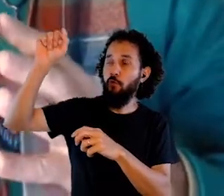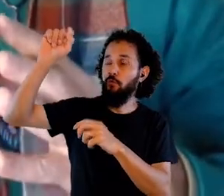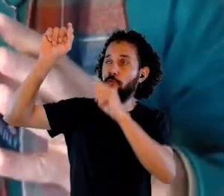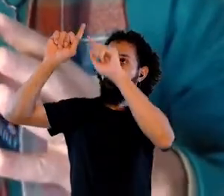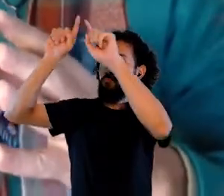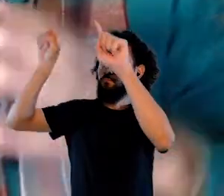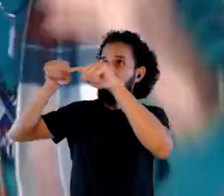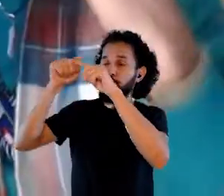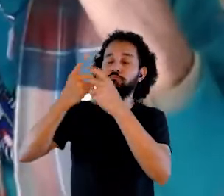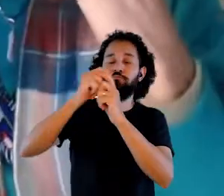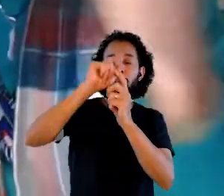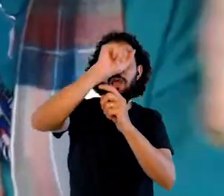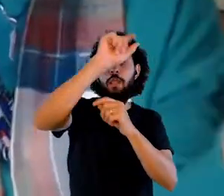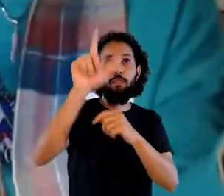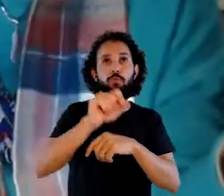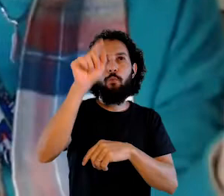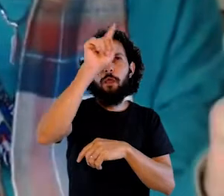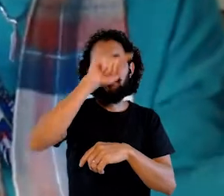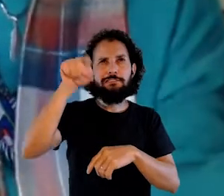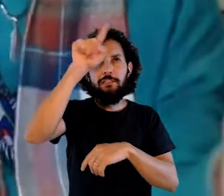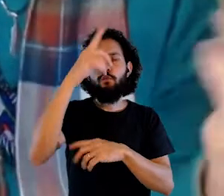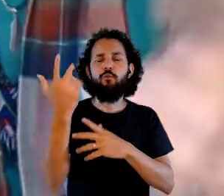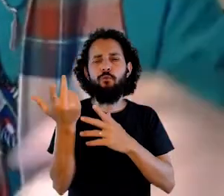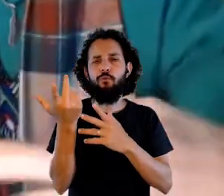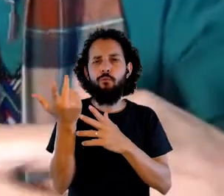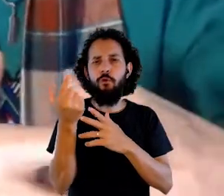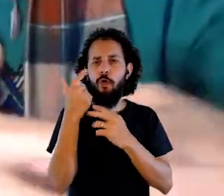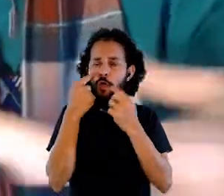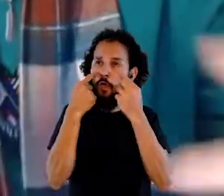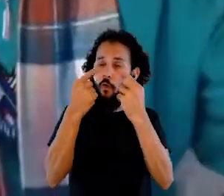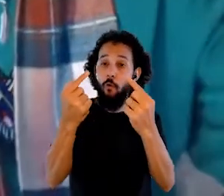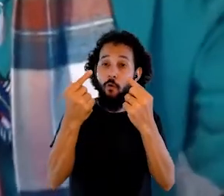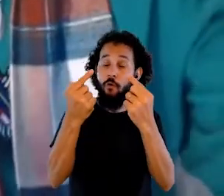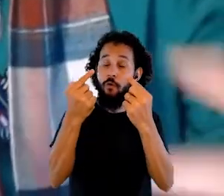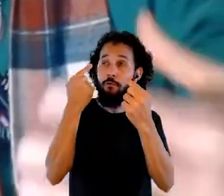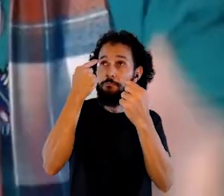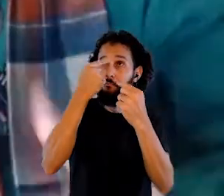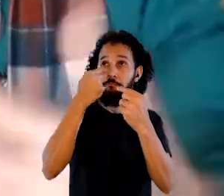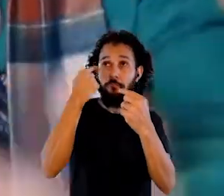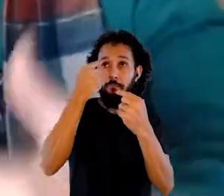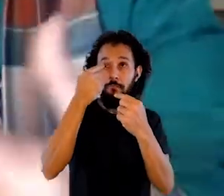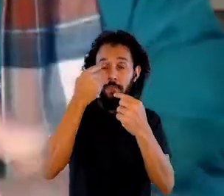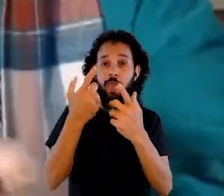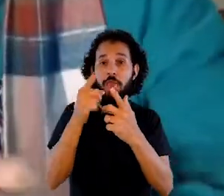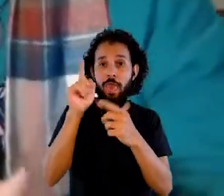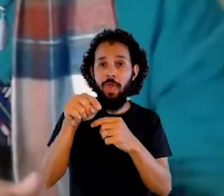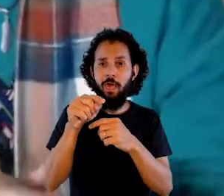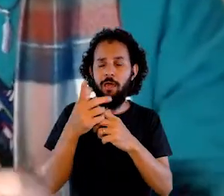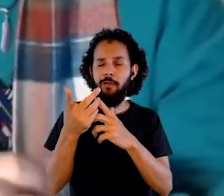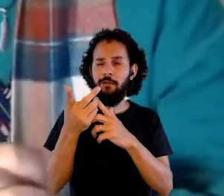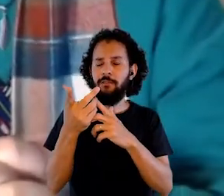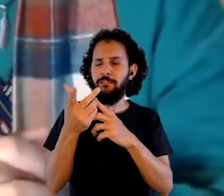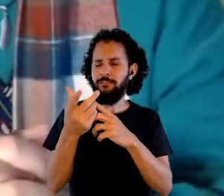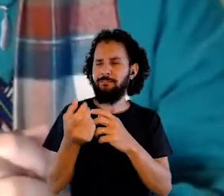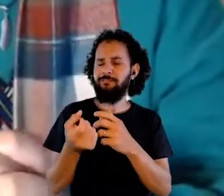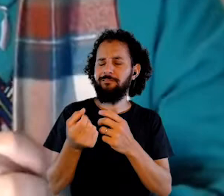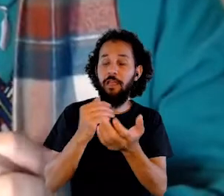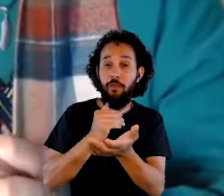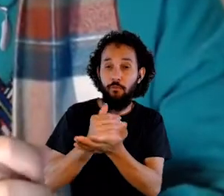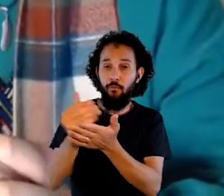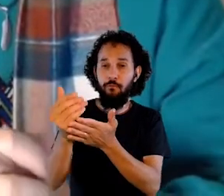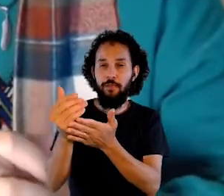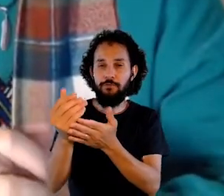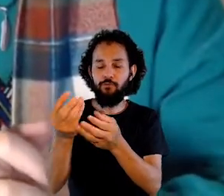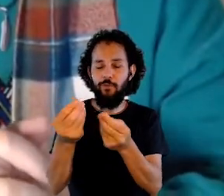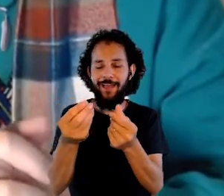Ele olhava com os olhos, que são os circulares, daí ele começou, quando ele começou